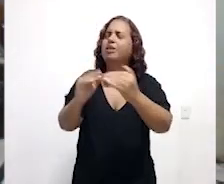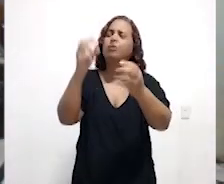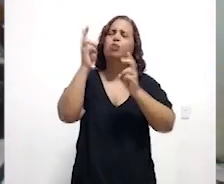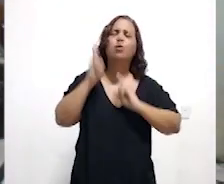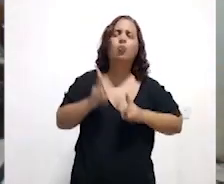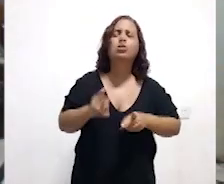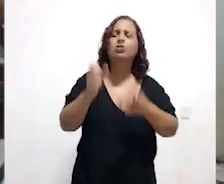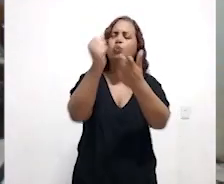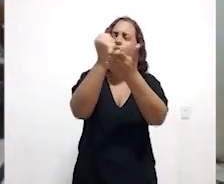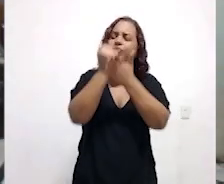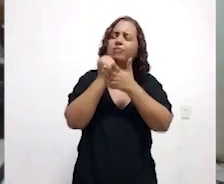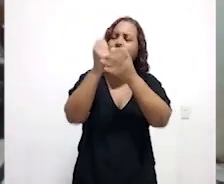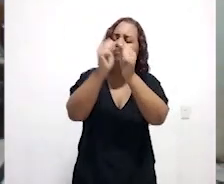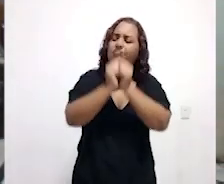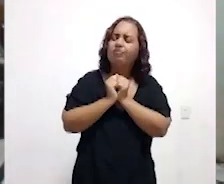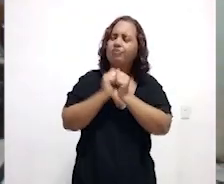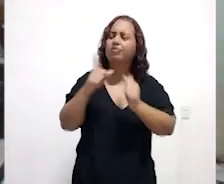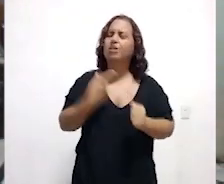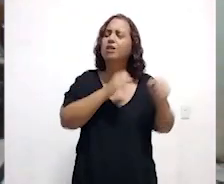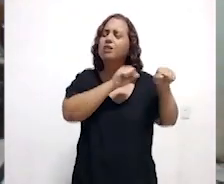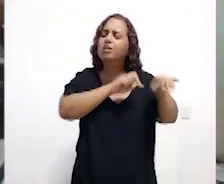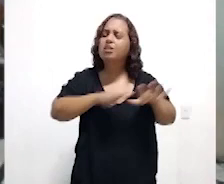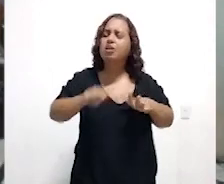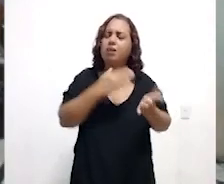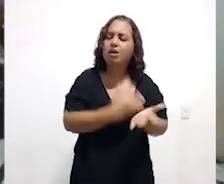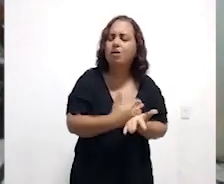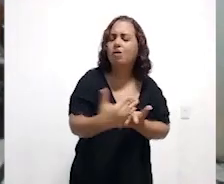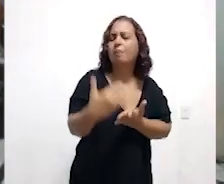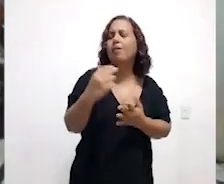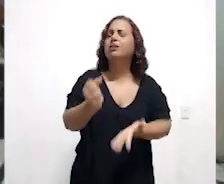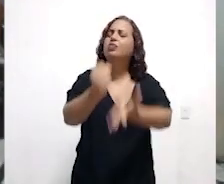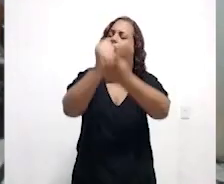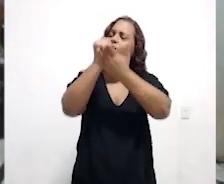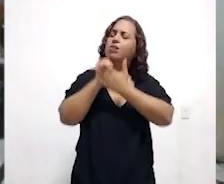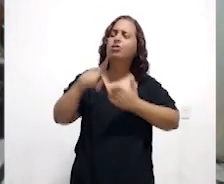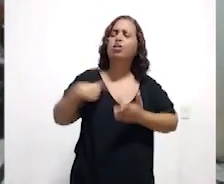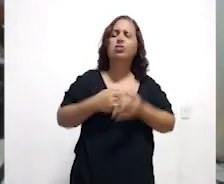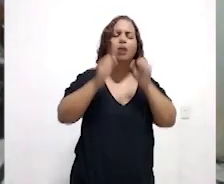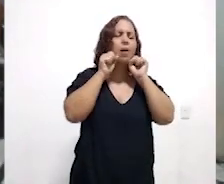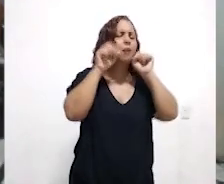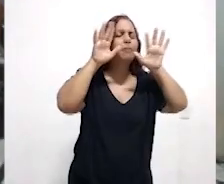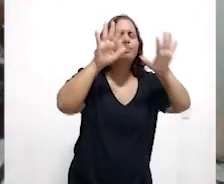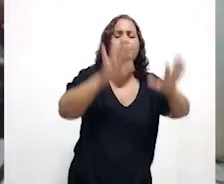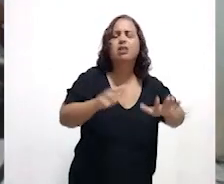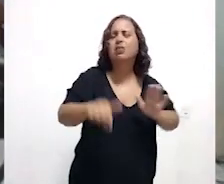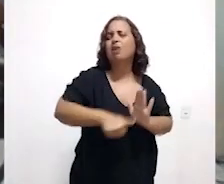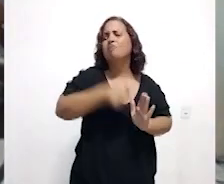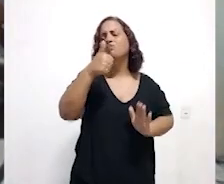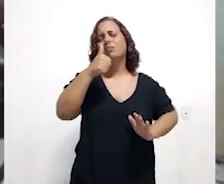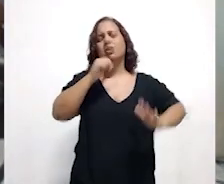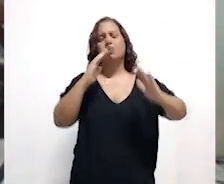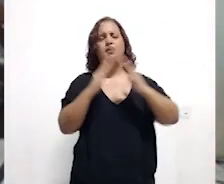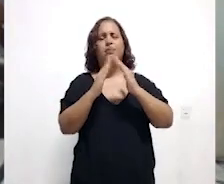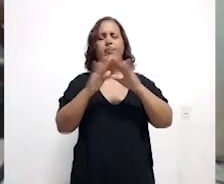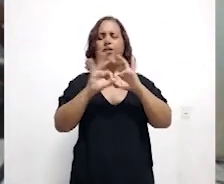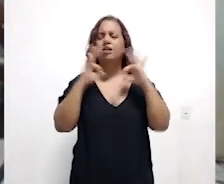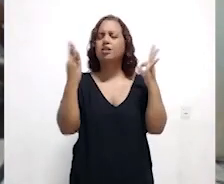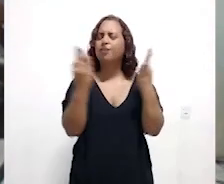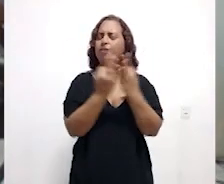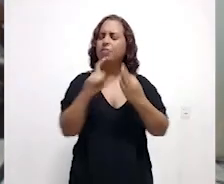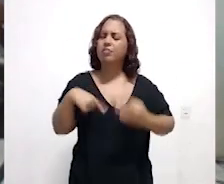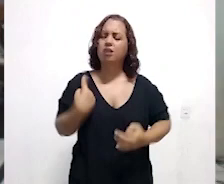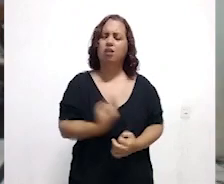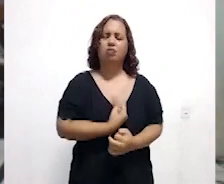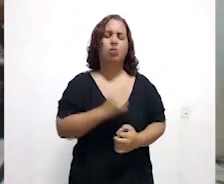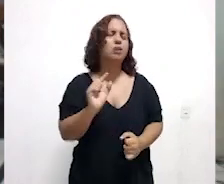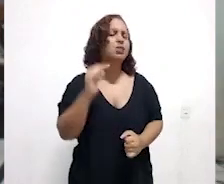semana que se inicia e nos ajuda, Senhor, a sermos uma bênção, primeiramente em nossos lares, ó Deus, e depois com